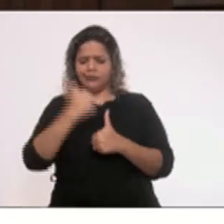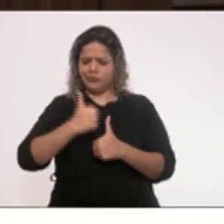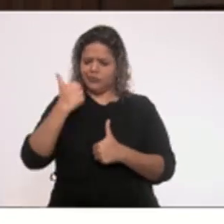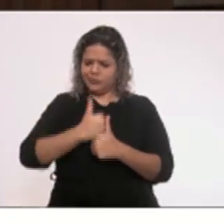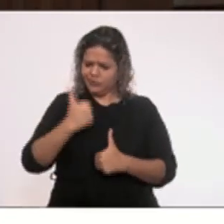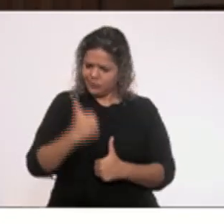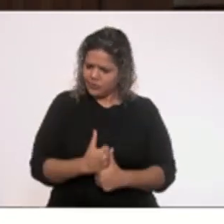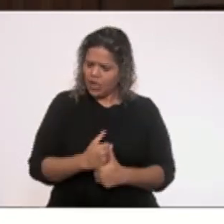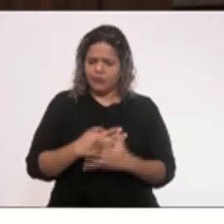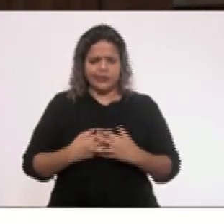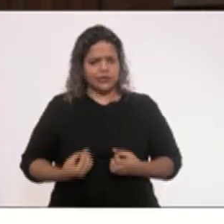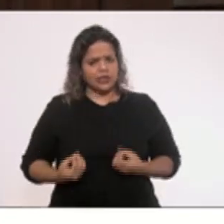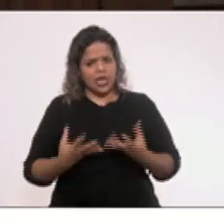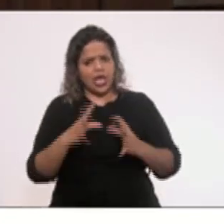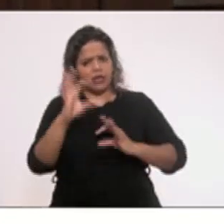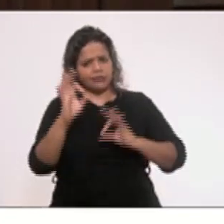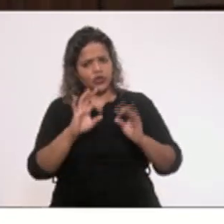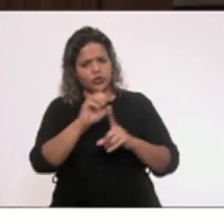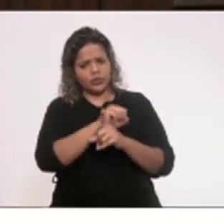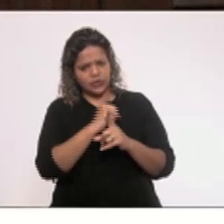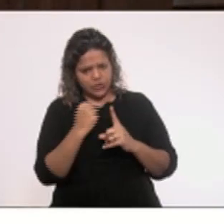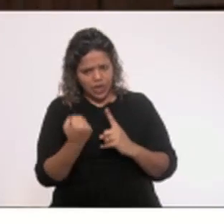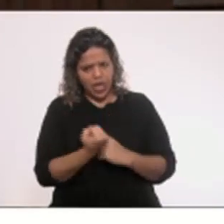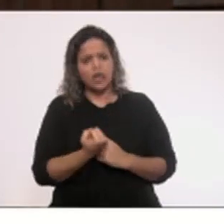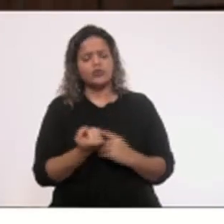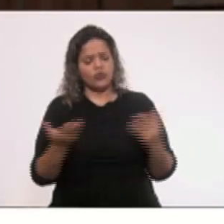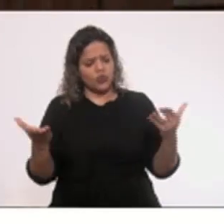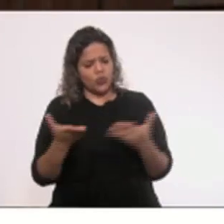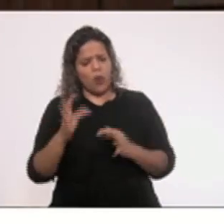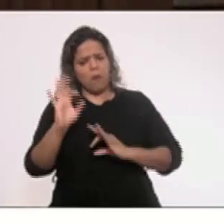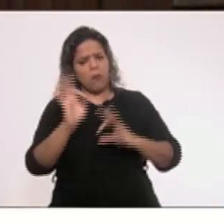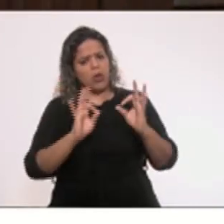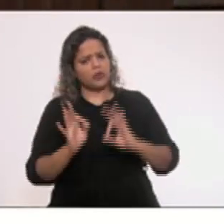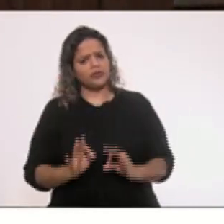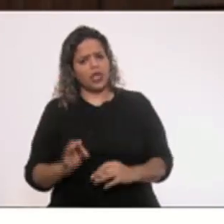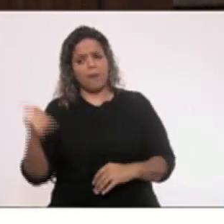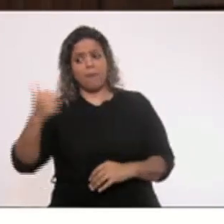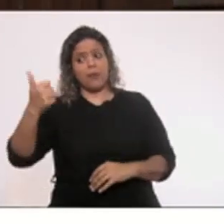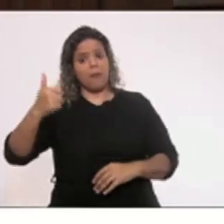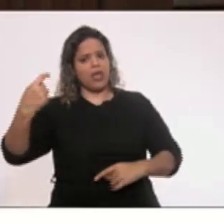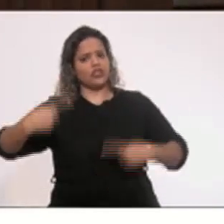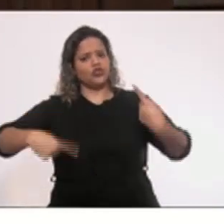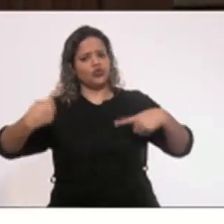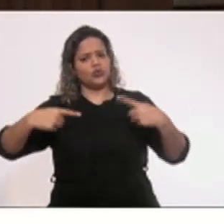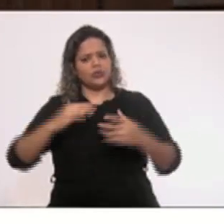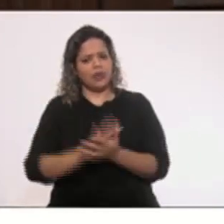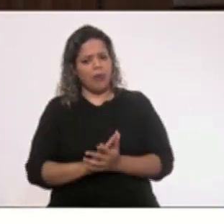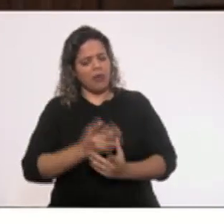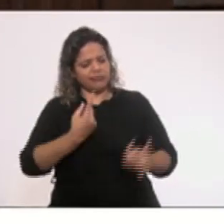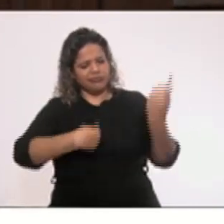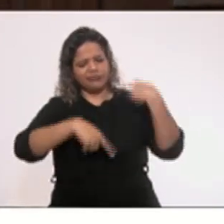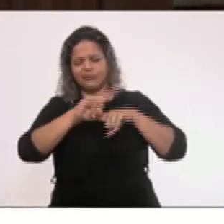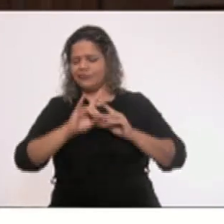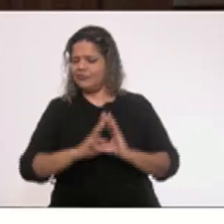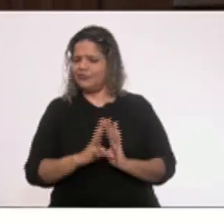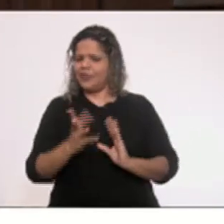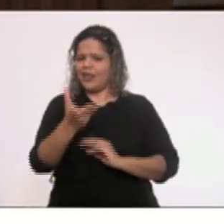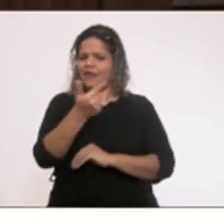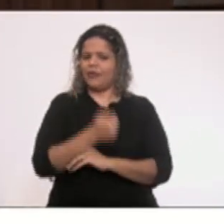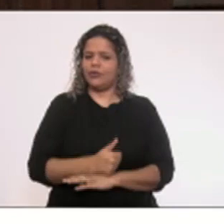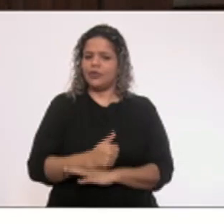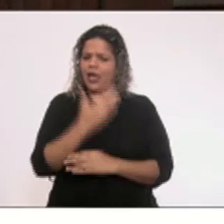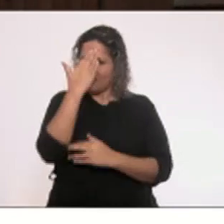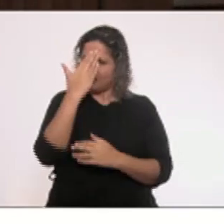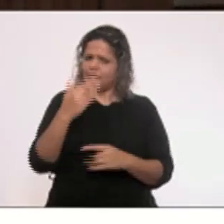substitutivos e que está entregando para a sociedade hoje um projeto em primeira discussão, mas um avanço muito grande.